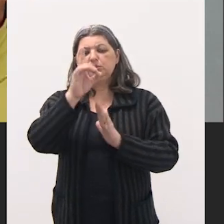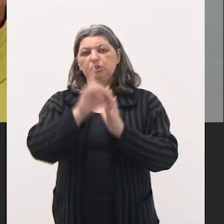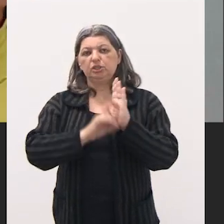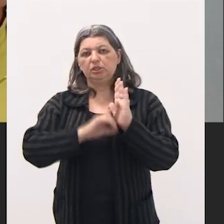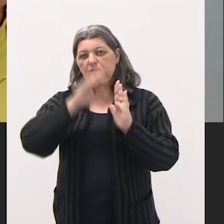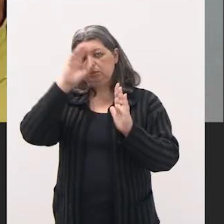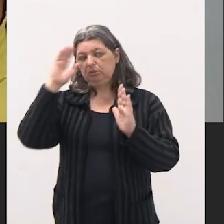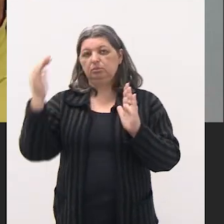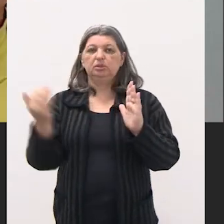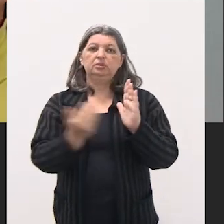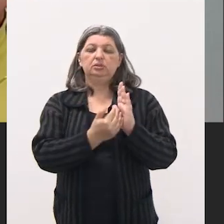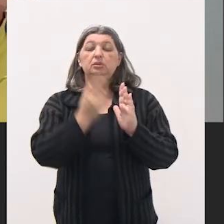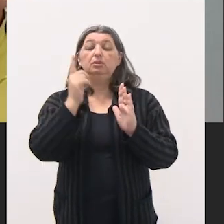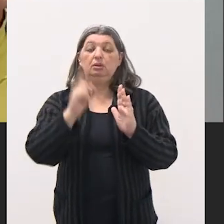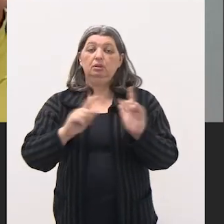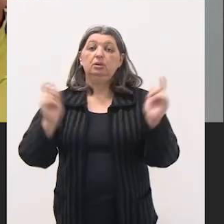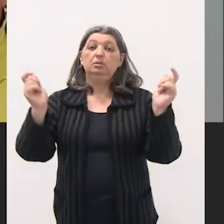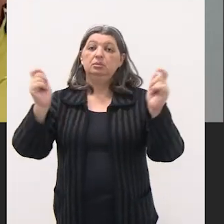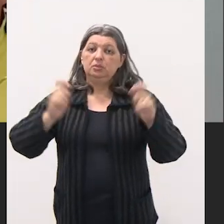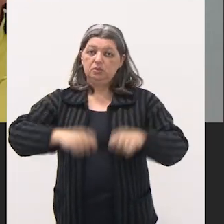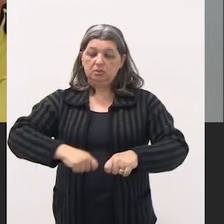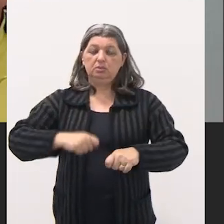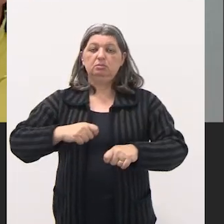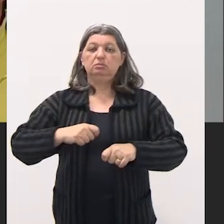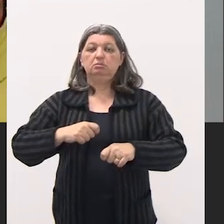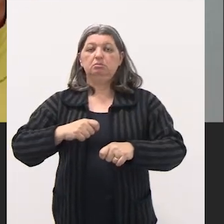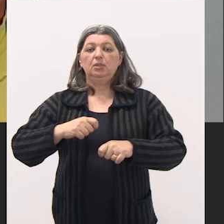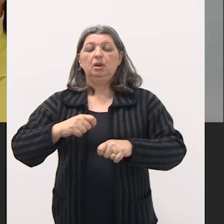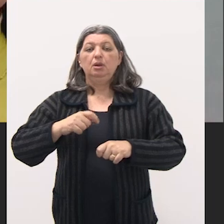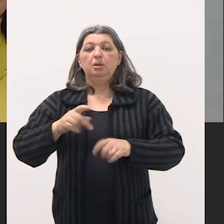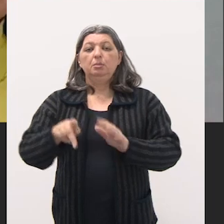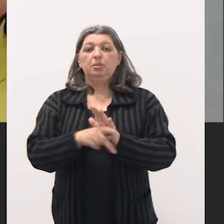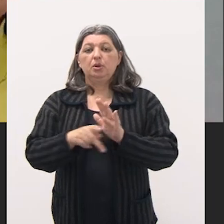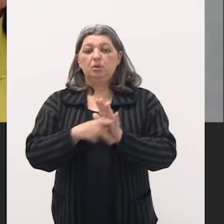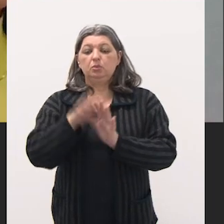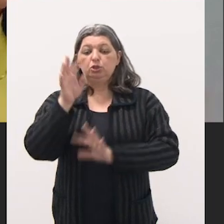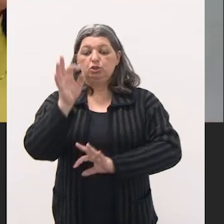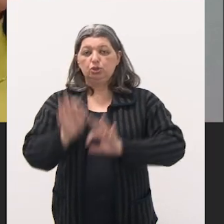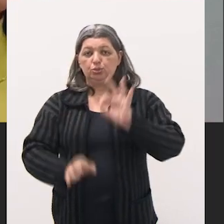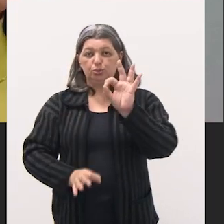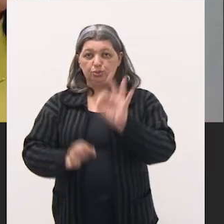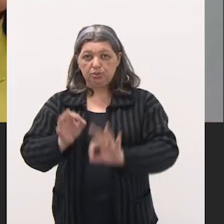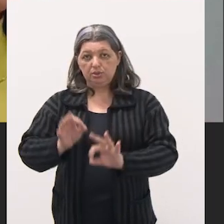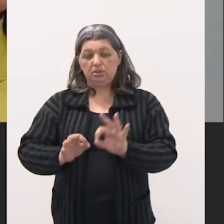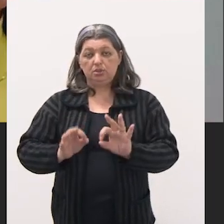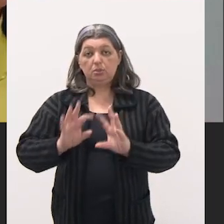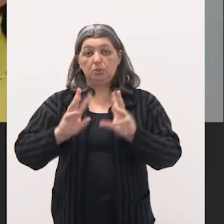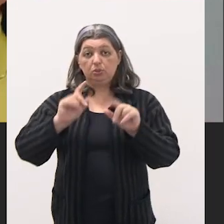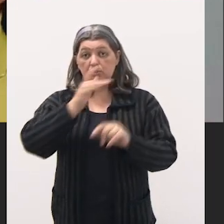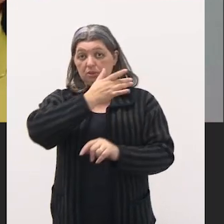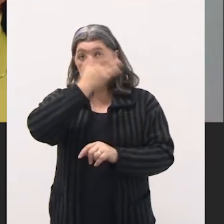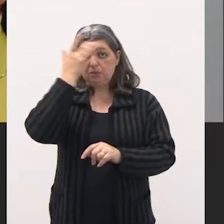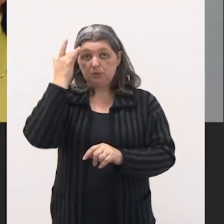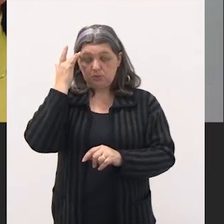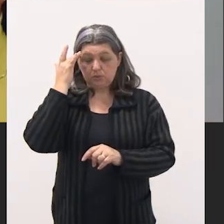vida mais justa para todos nós, né? Não só para quem nesse momento está especialmente